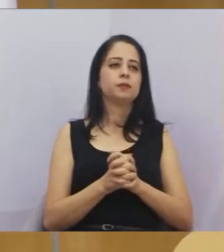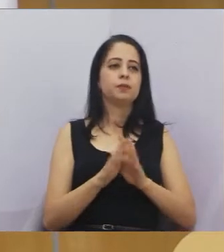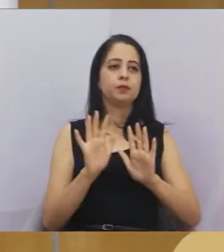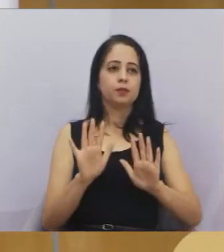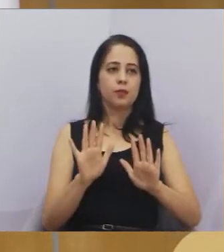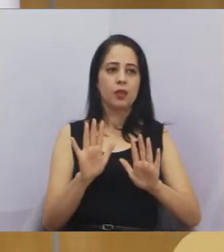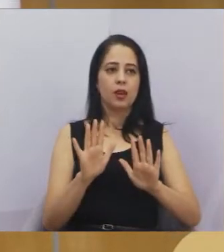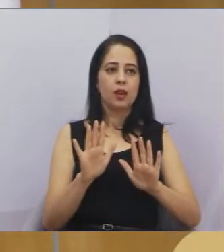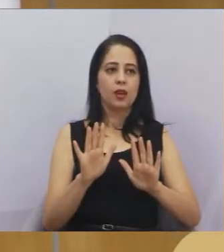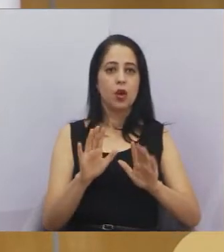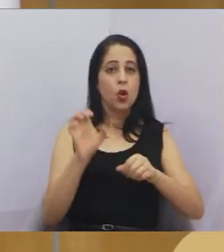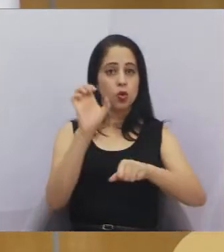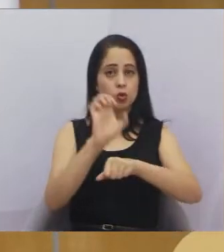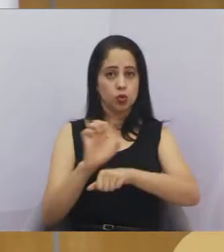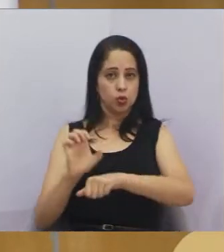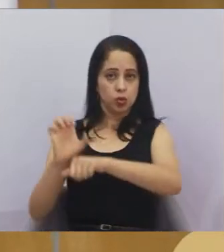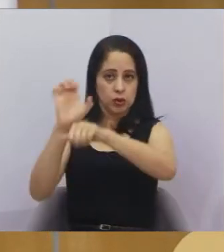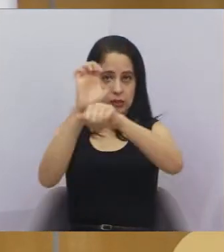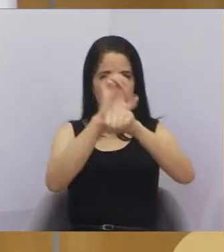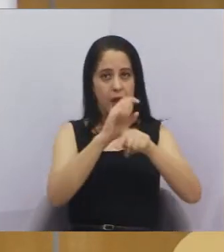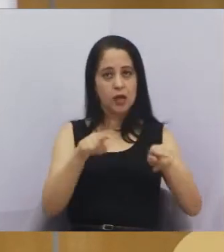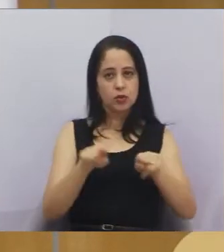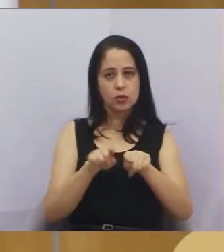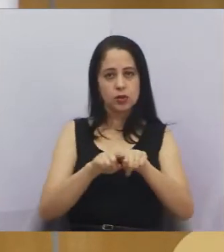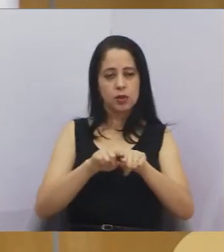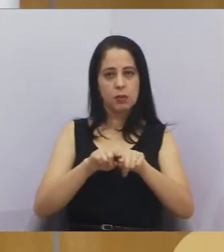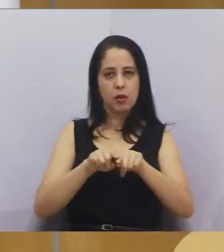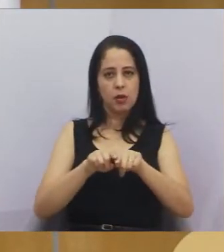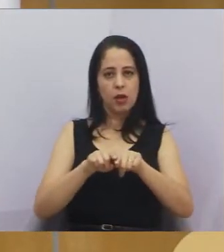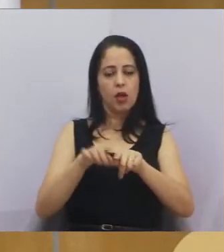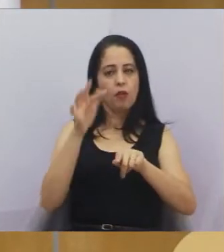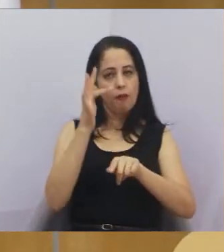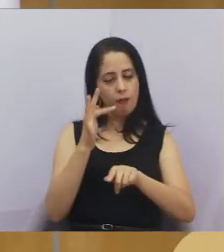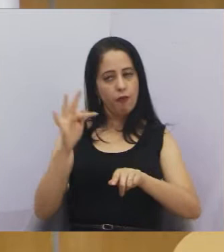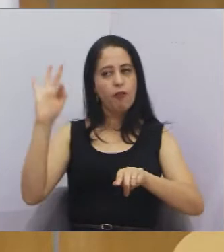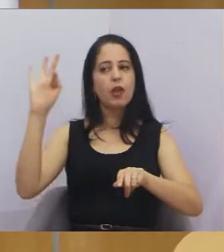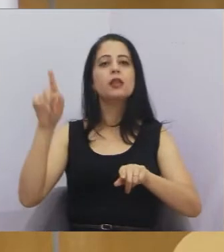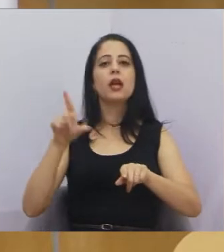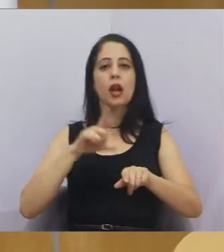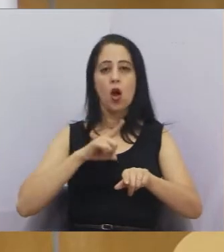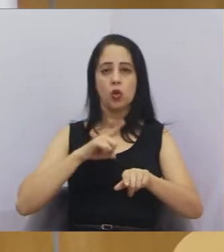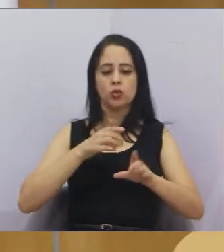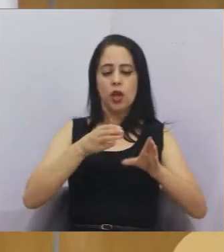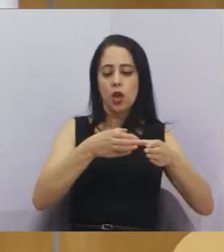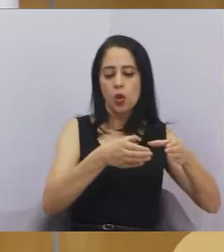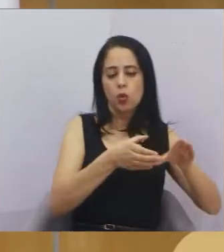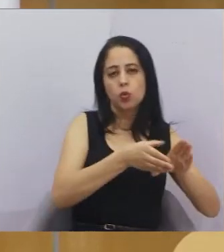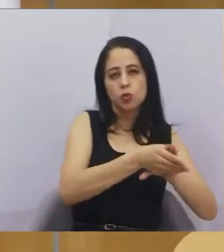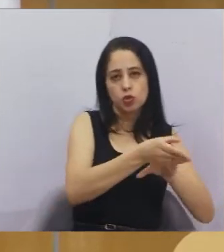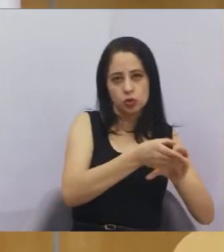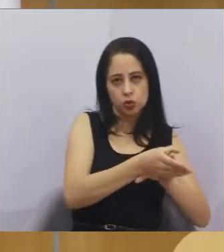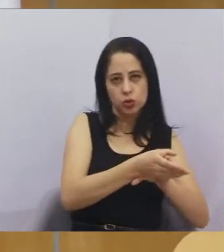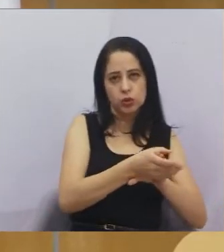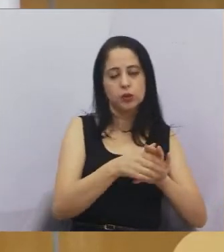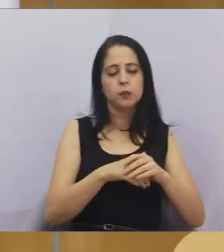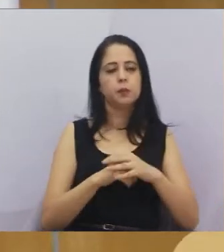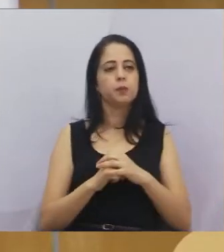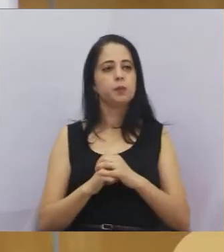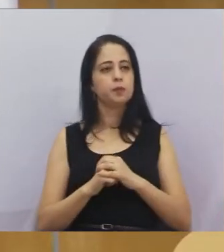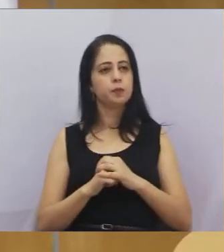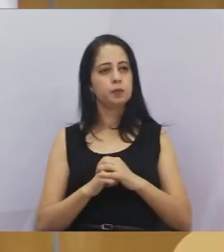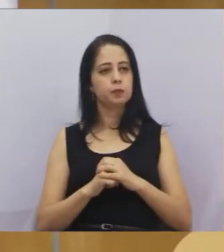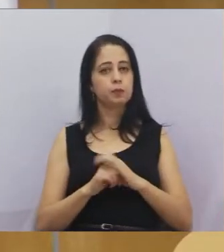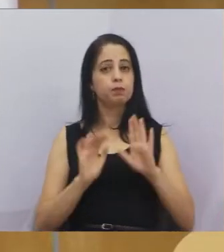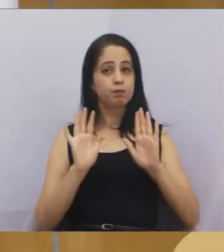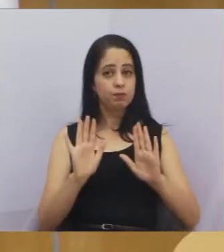como nos estados e na União. Então existe uma lógica para tudo isso. E